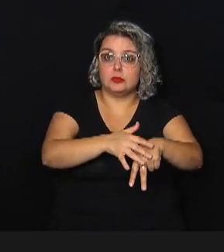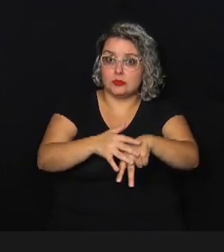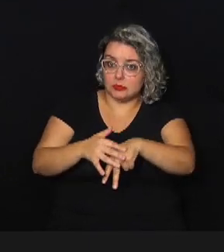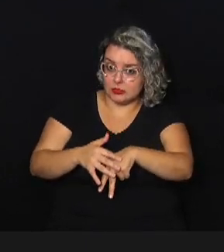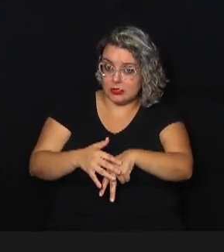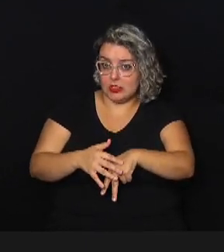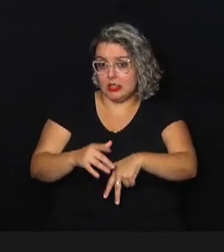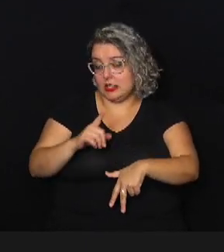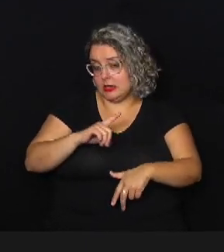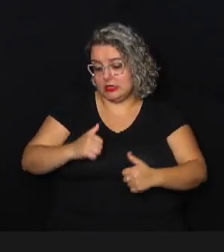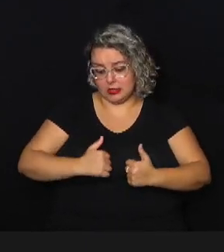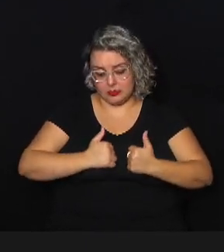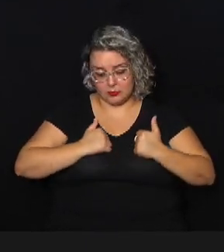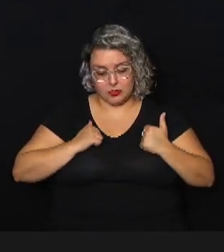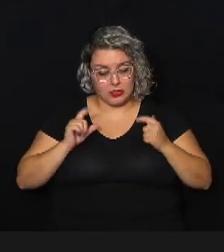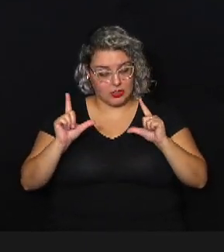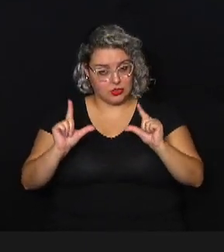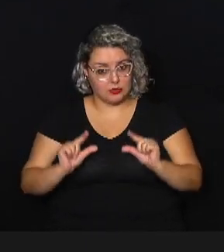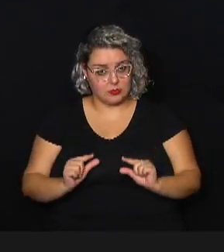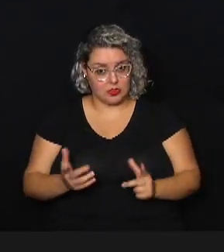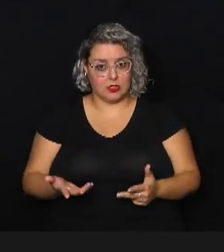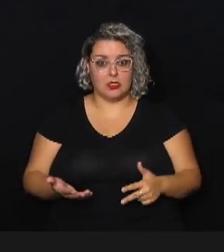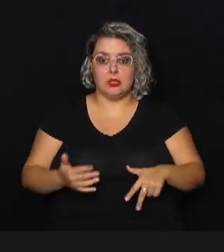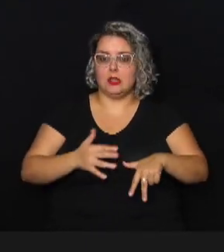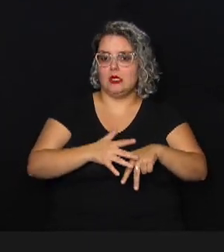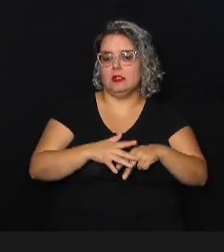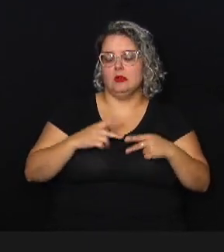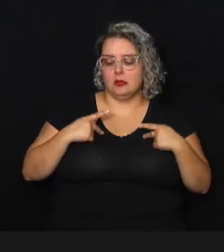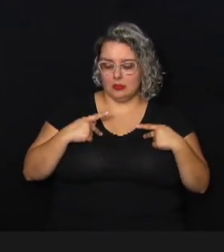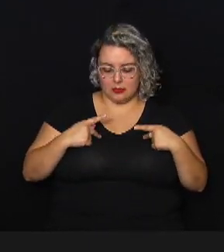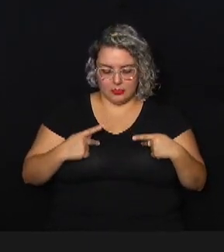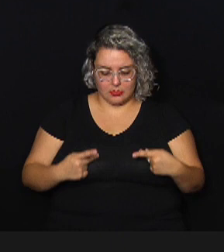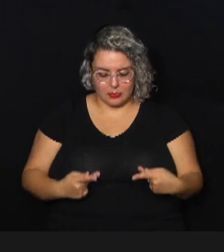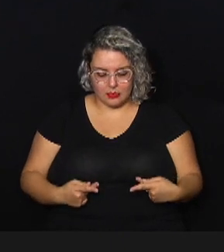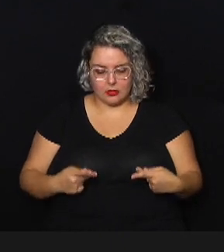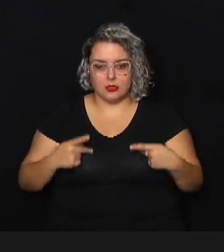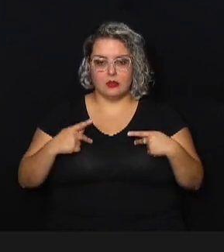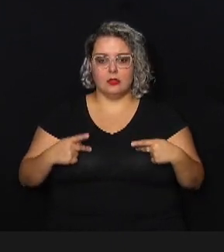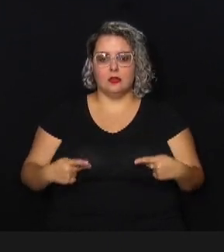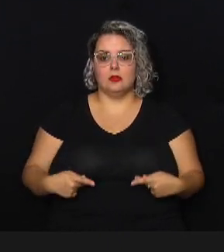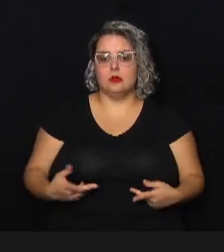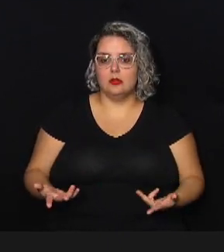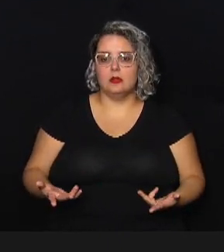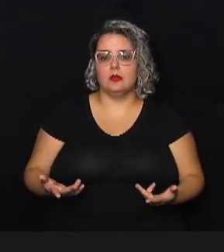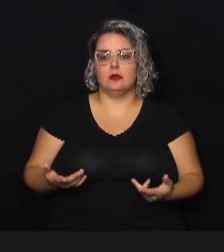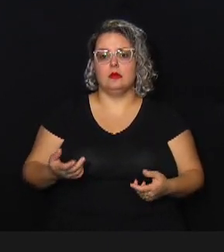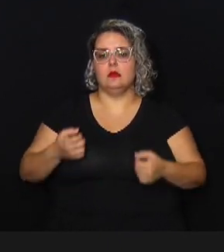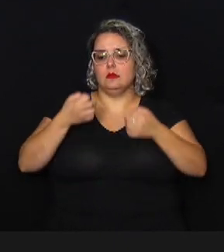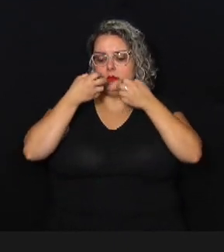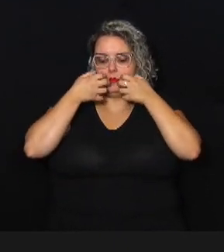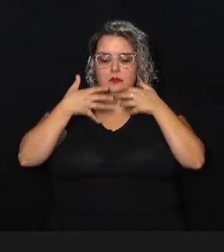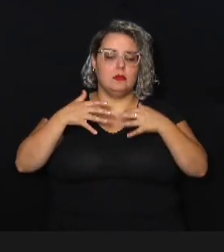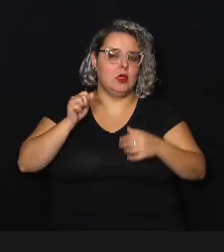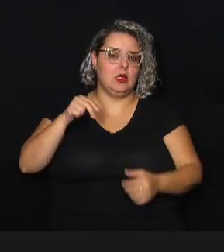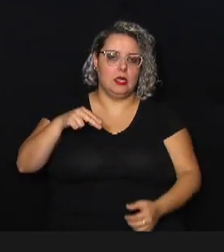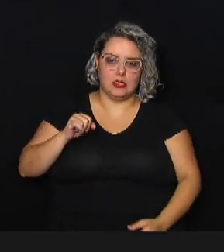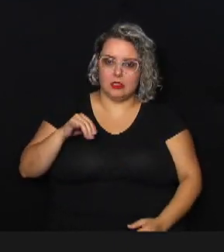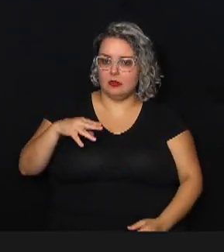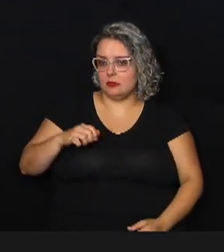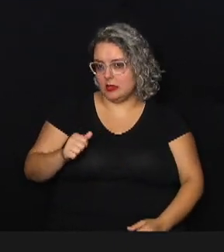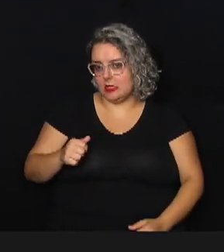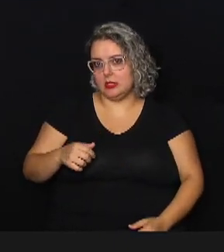baixa, a imunidade baixa. Então, o paciente chega com pneumonia, né, sangramento com pneumonia, uma anemia com uma infecção urinária